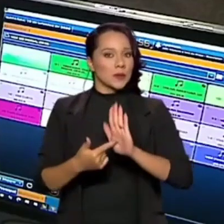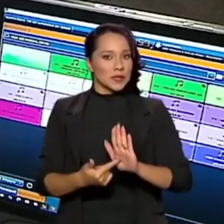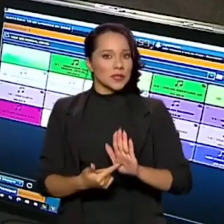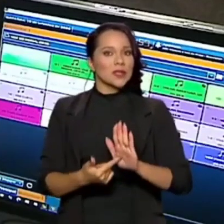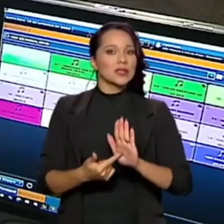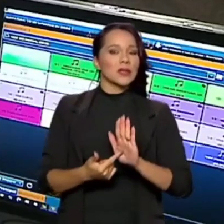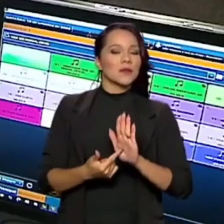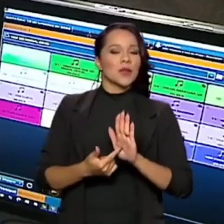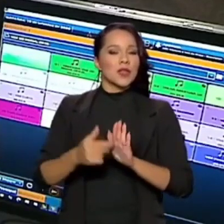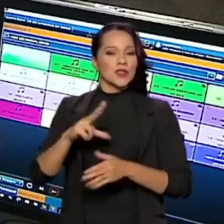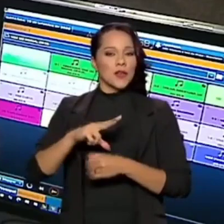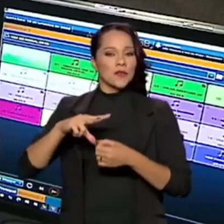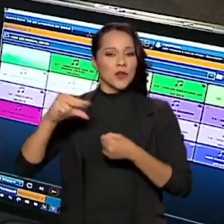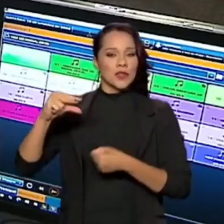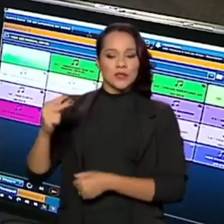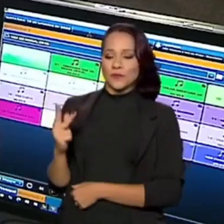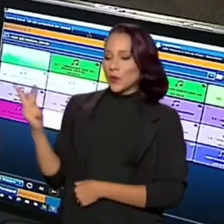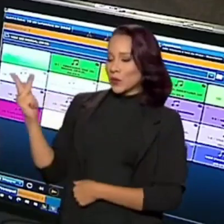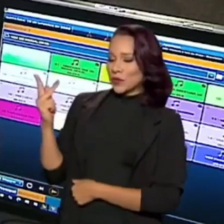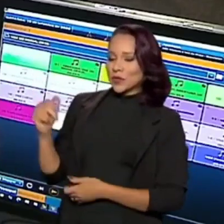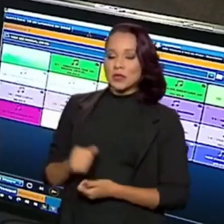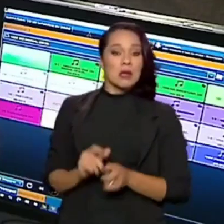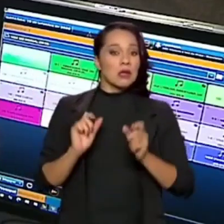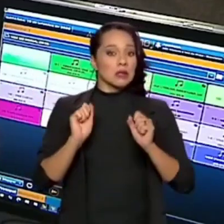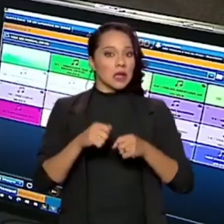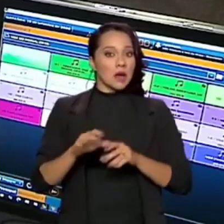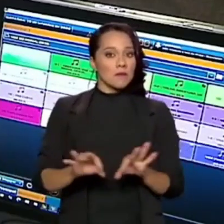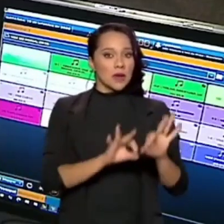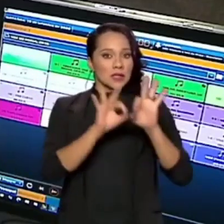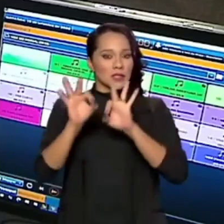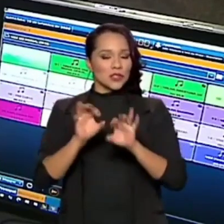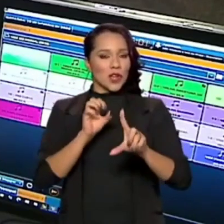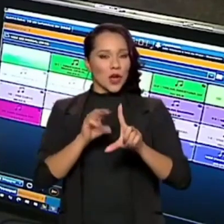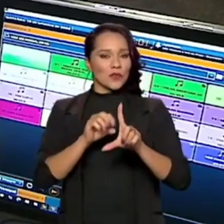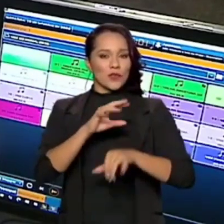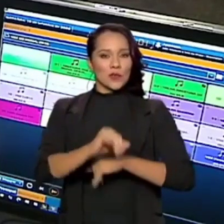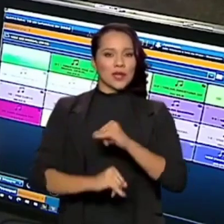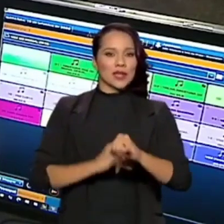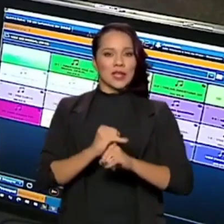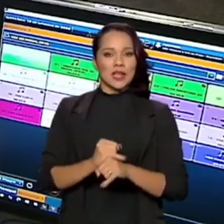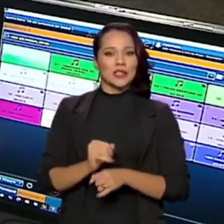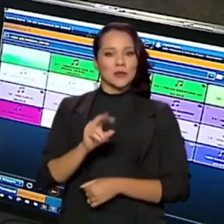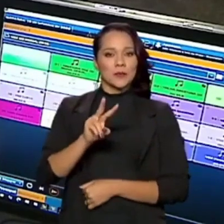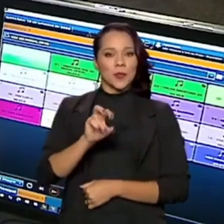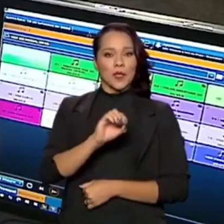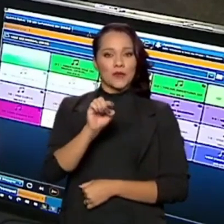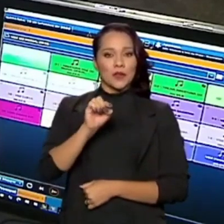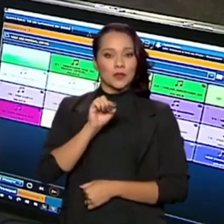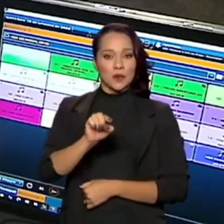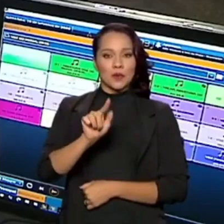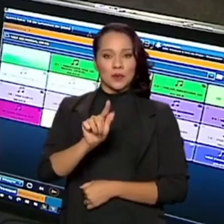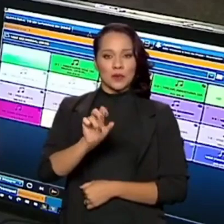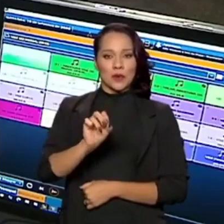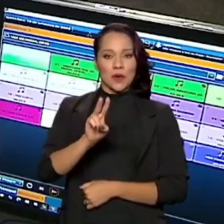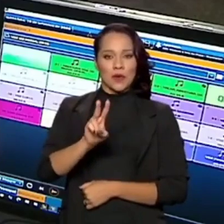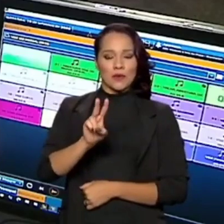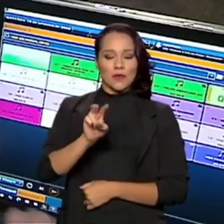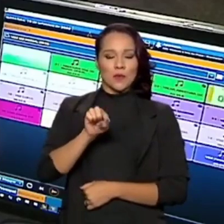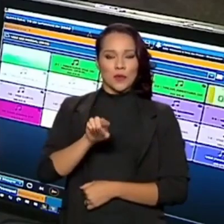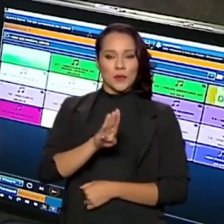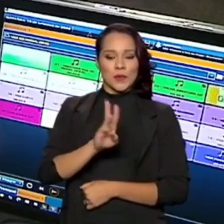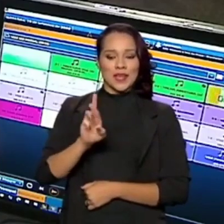Voz do Brasil, eu, Gabriela Mendes e Mariana Jungmann. E assista a gente ao vivo pela internet, acesse